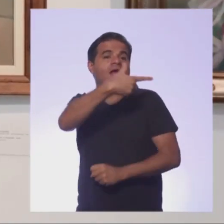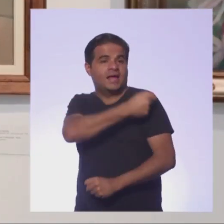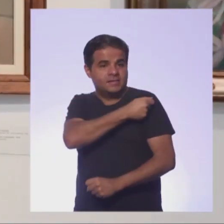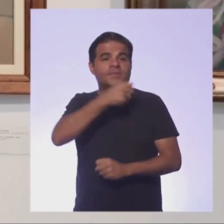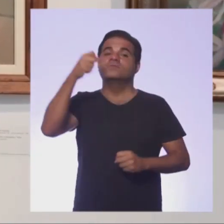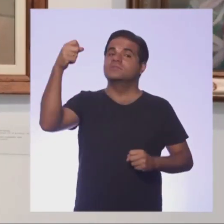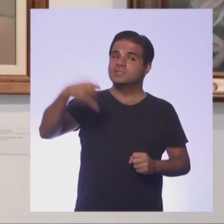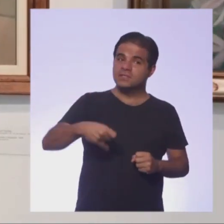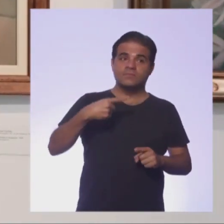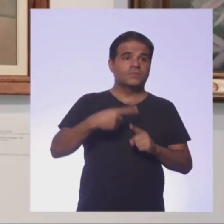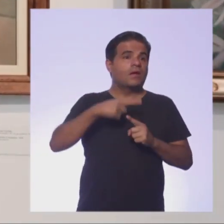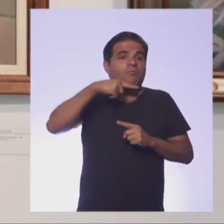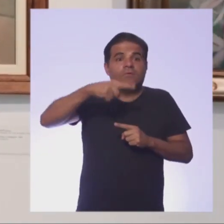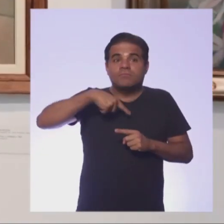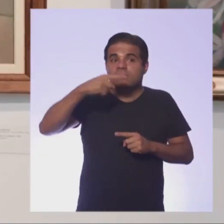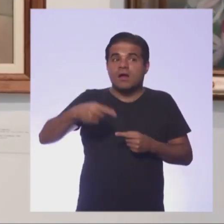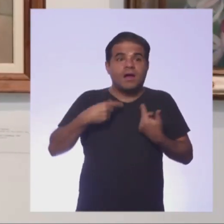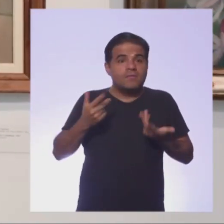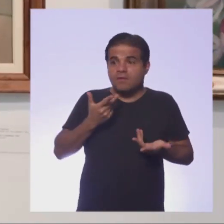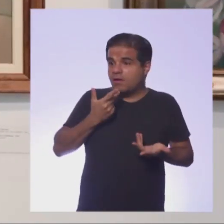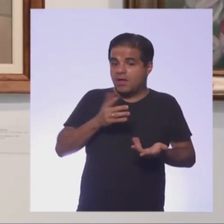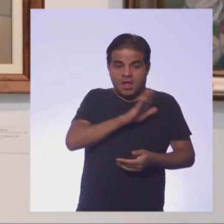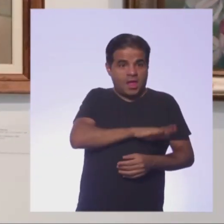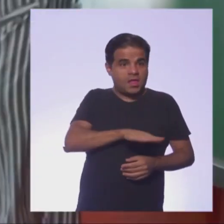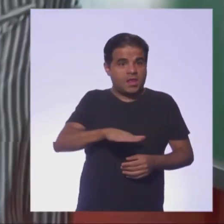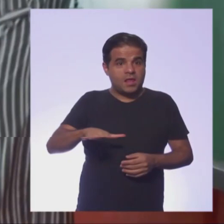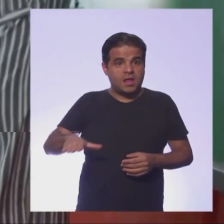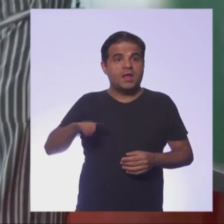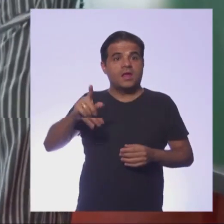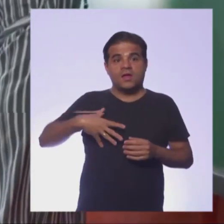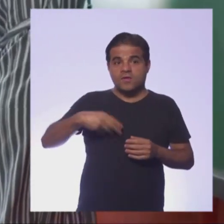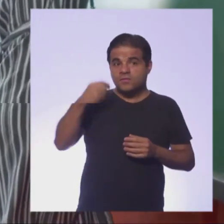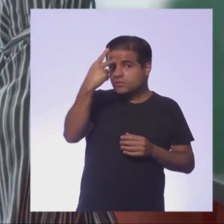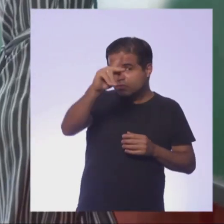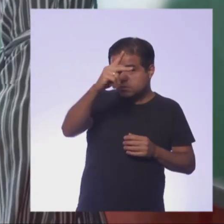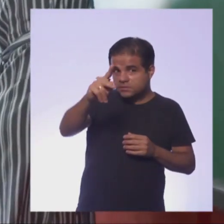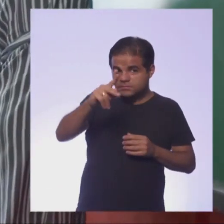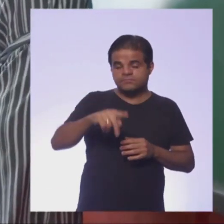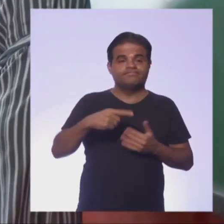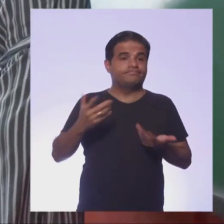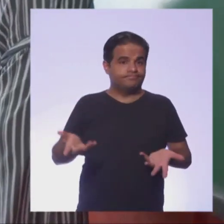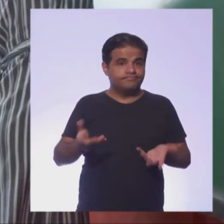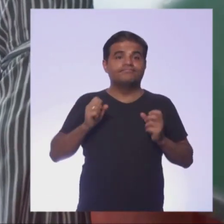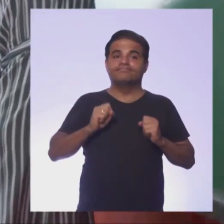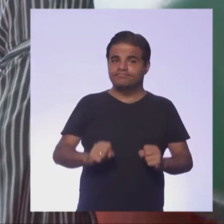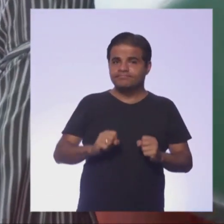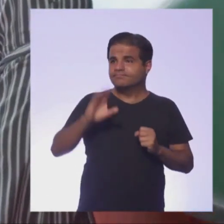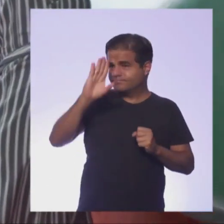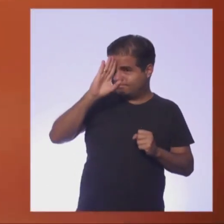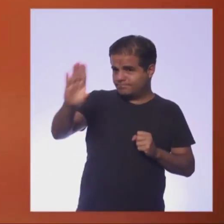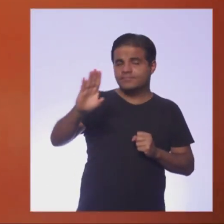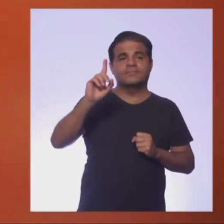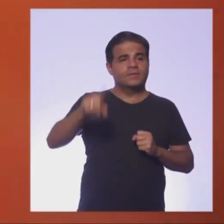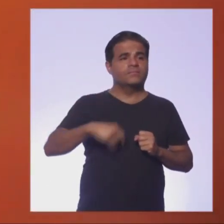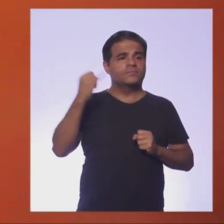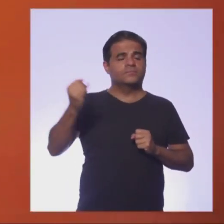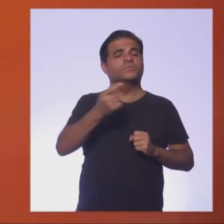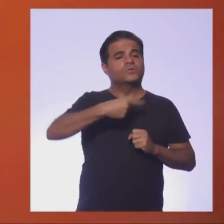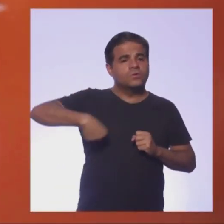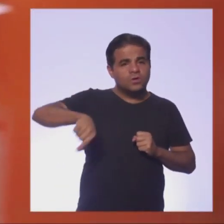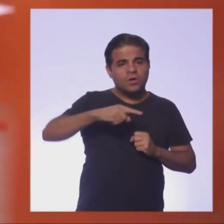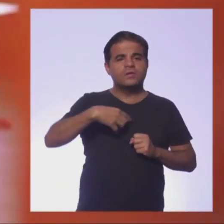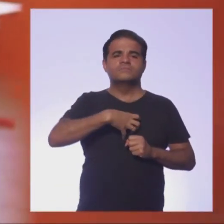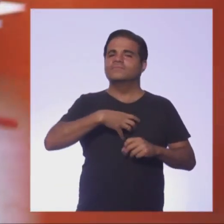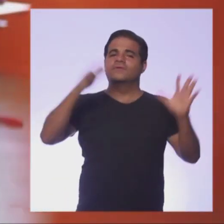sim, porque não dá para não dizer que as crianças, seu filho, sua filha, não seja prioridade. E a gente está